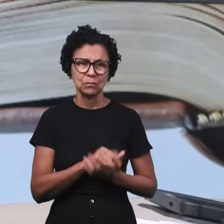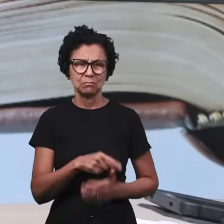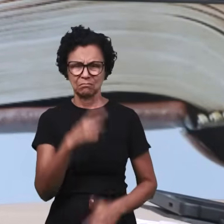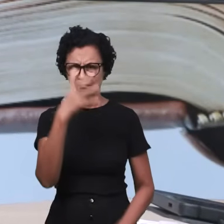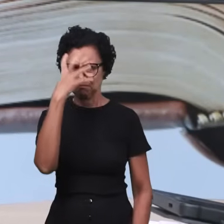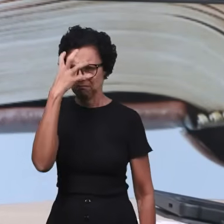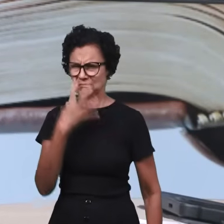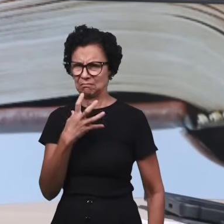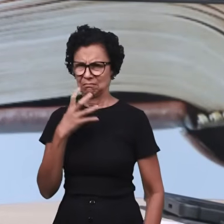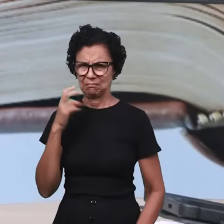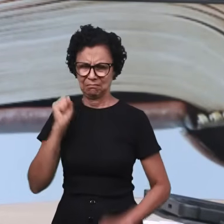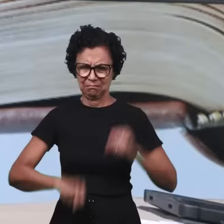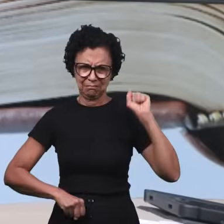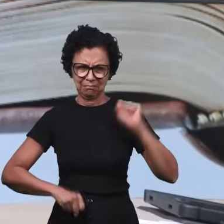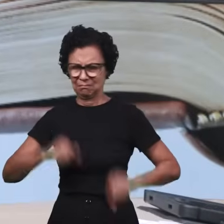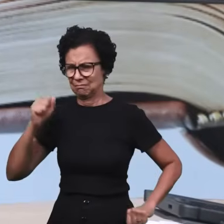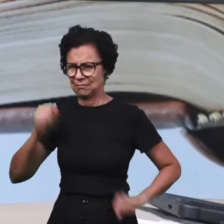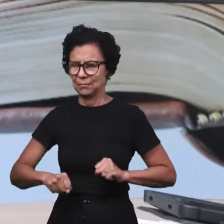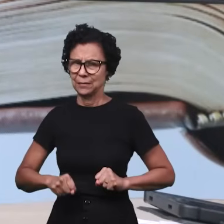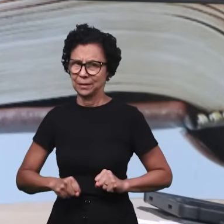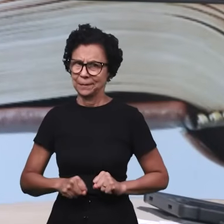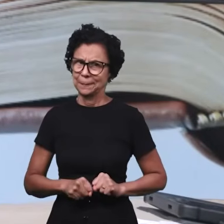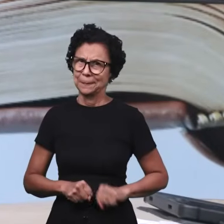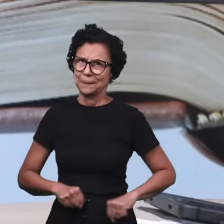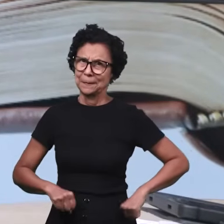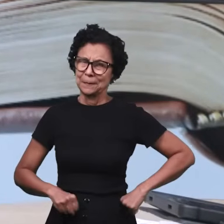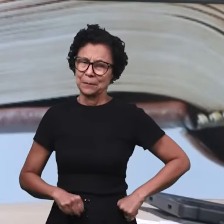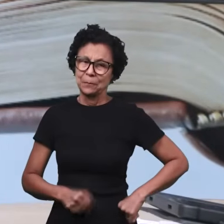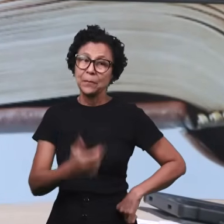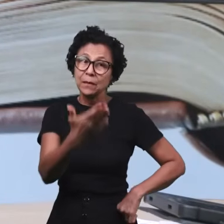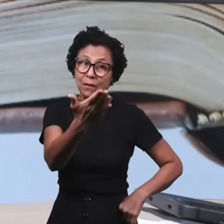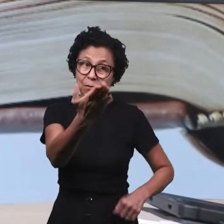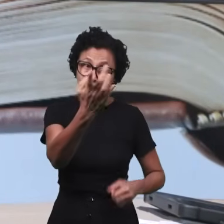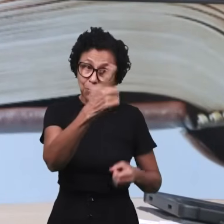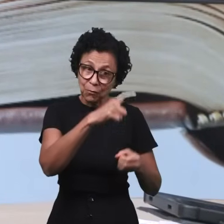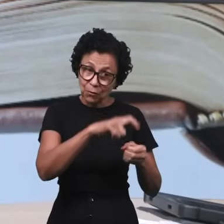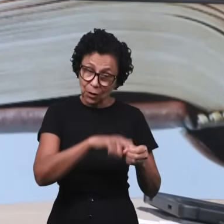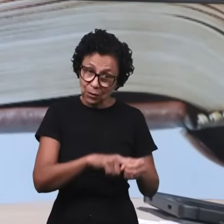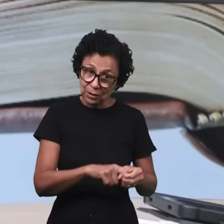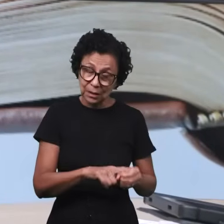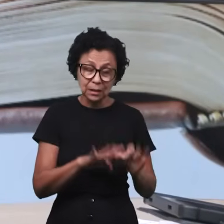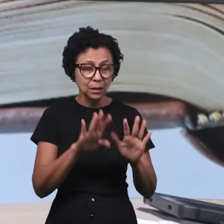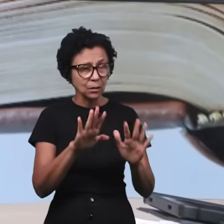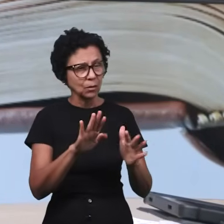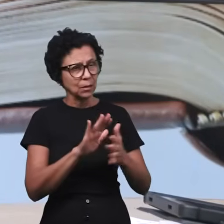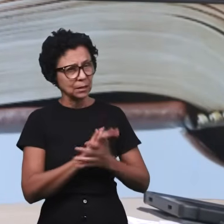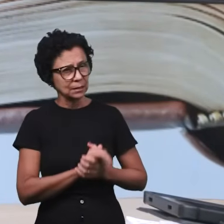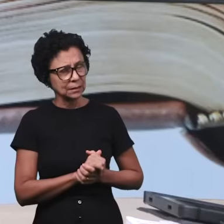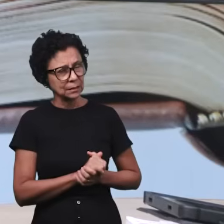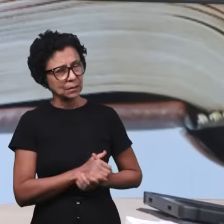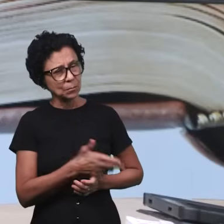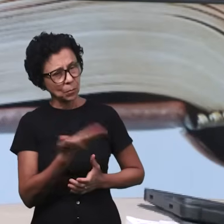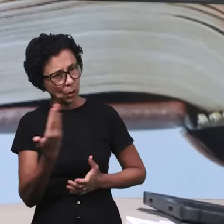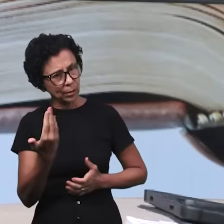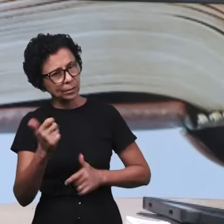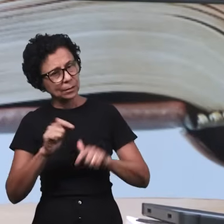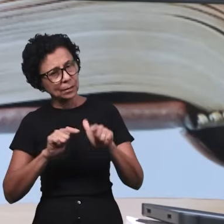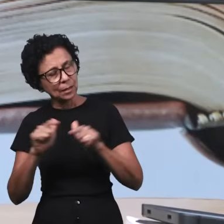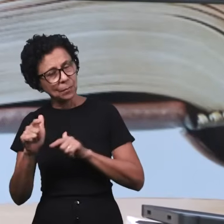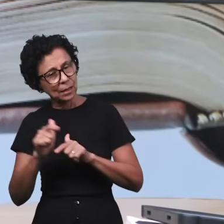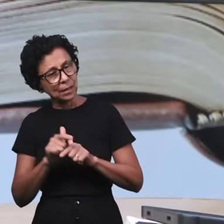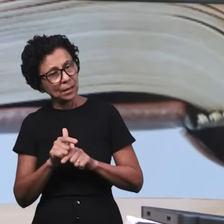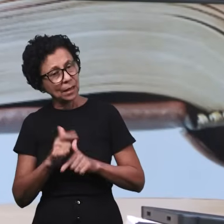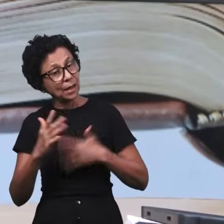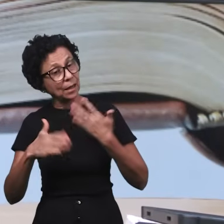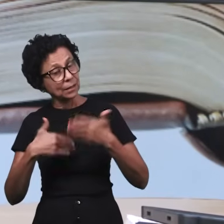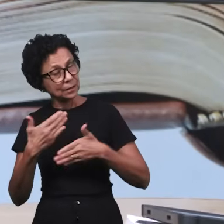emburrado, assim, bate o pezinho, a gente traz, chama de volta e ensina. meu querido, minha querida, vamos trabalhar de boa